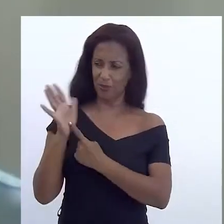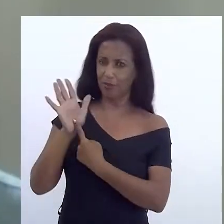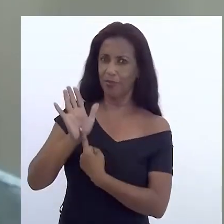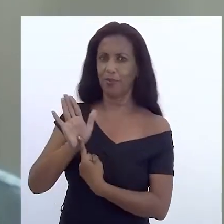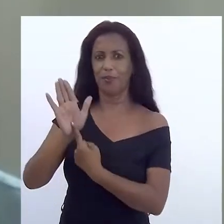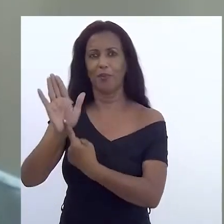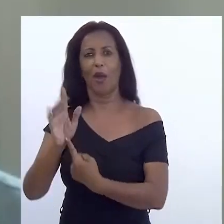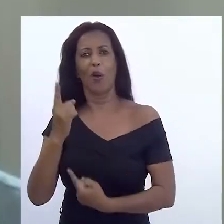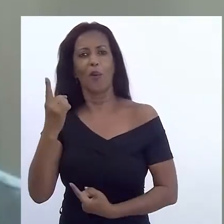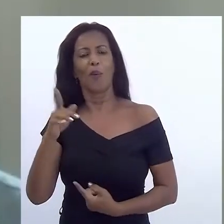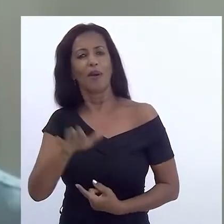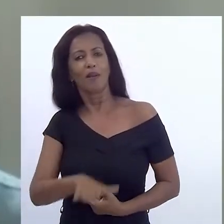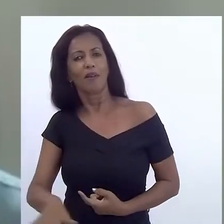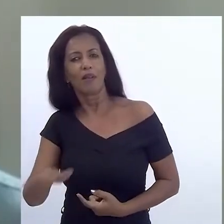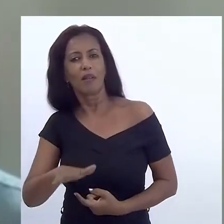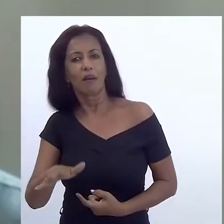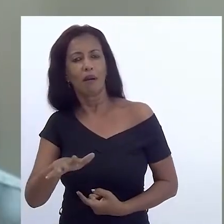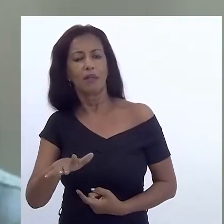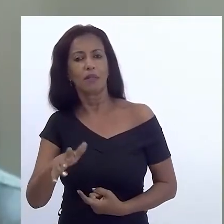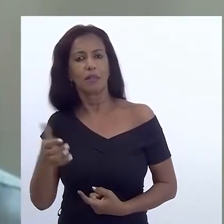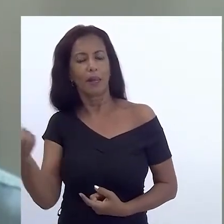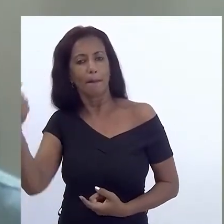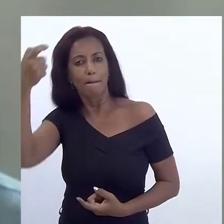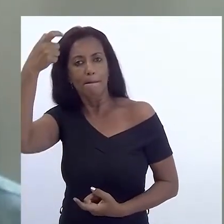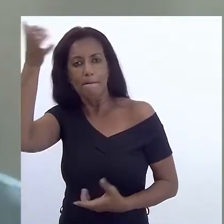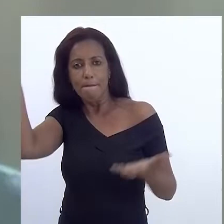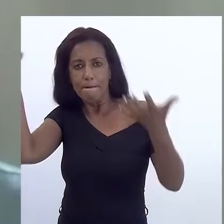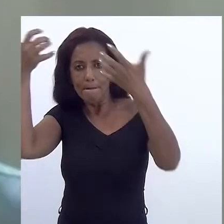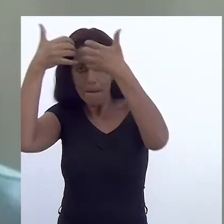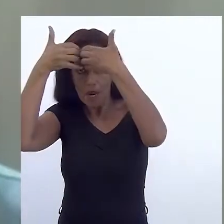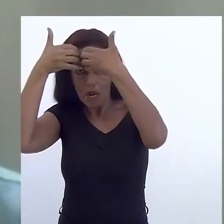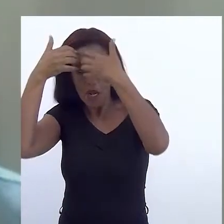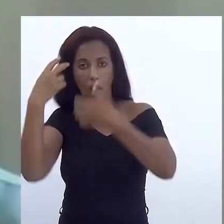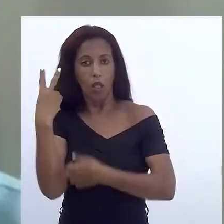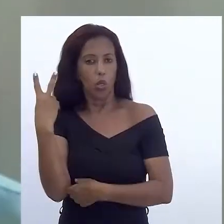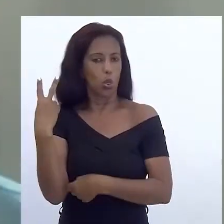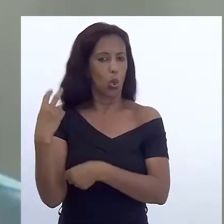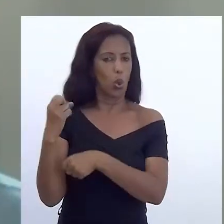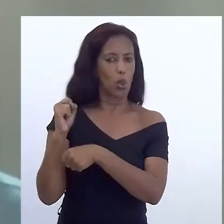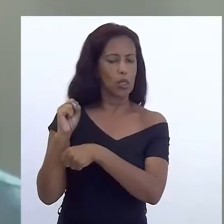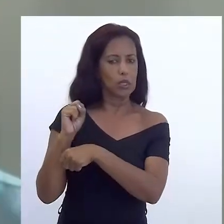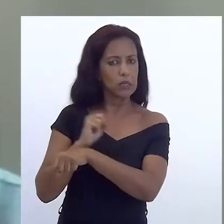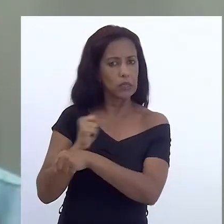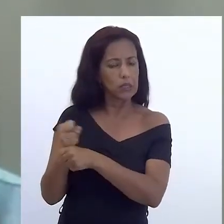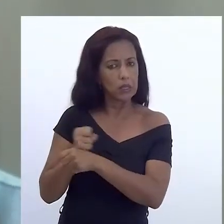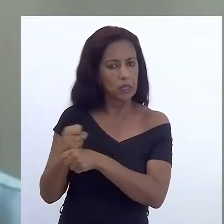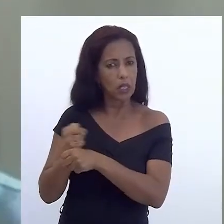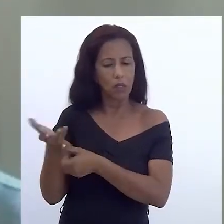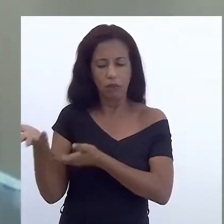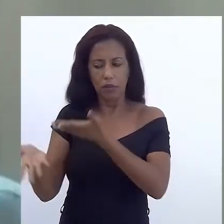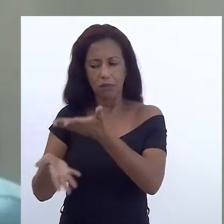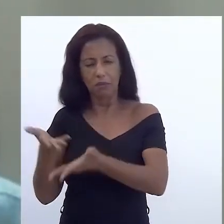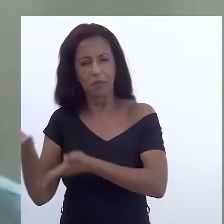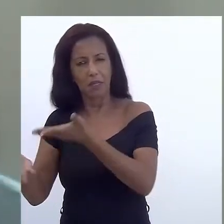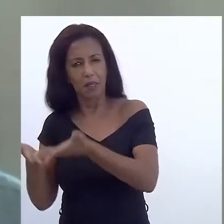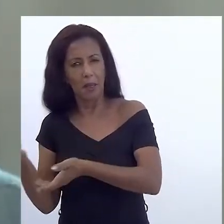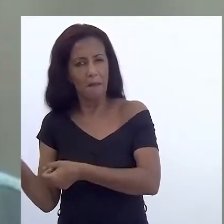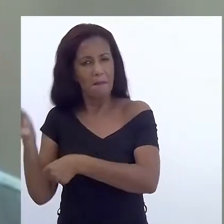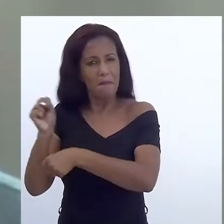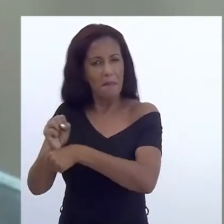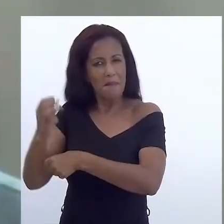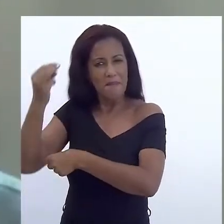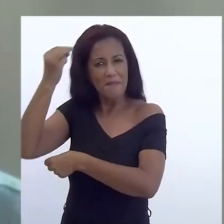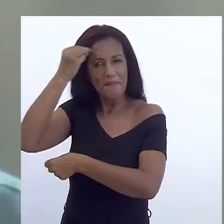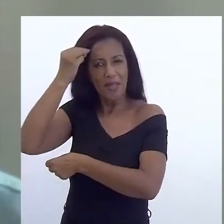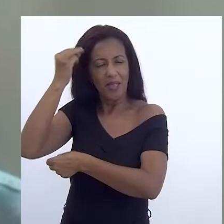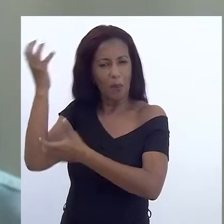uma criança com paralisia cerebral, que ficou 2 anos em tratamento num grande centro de terapia, aqui no